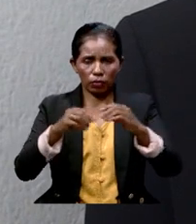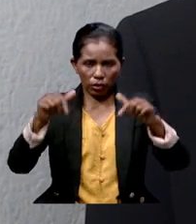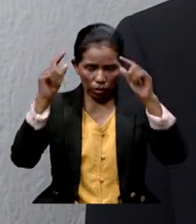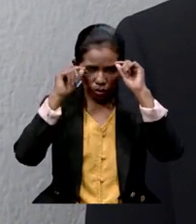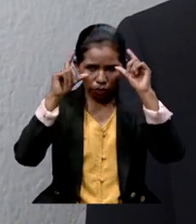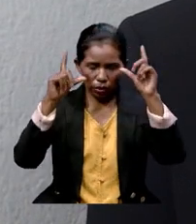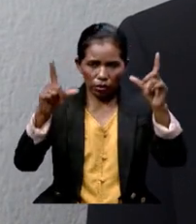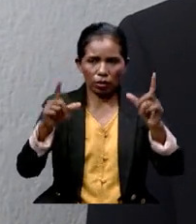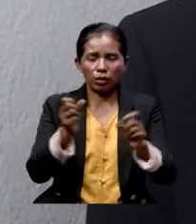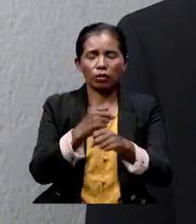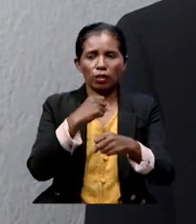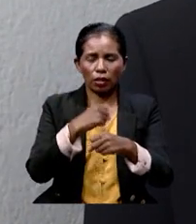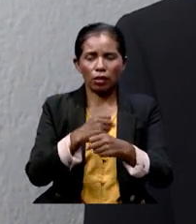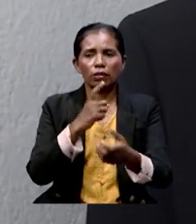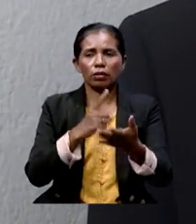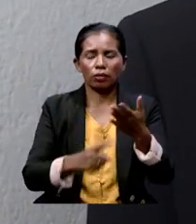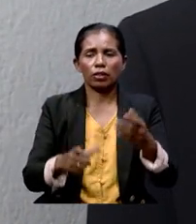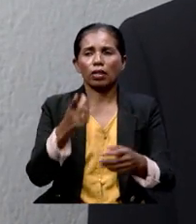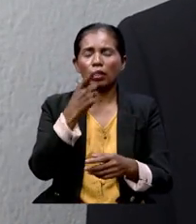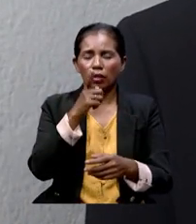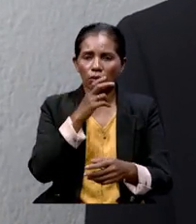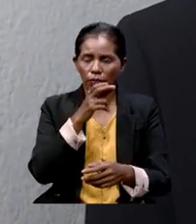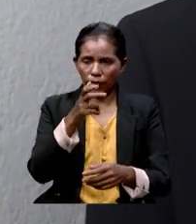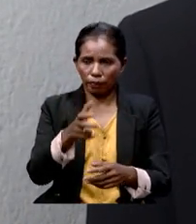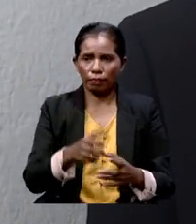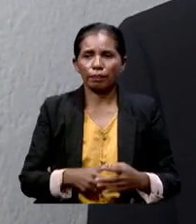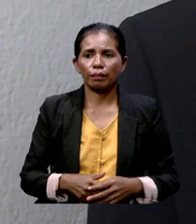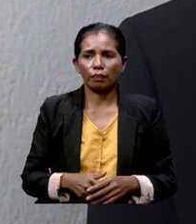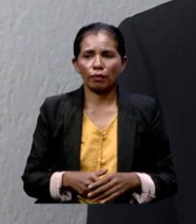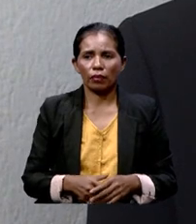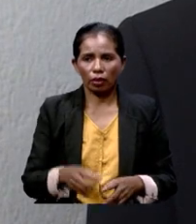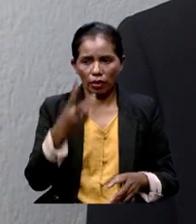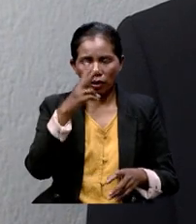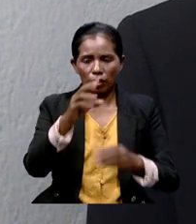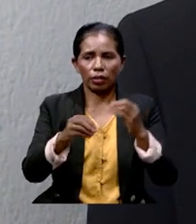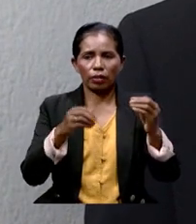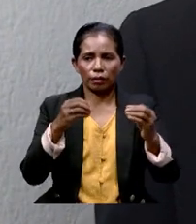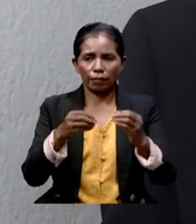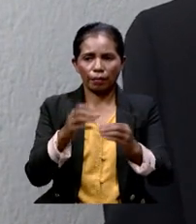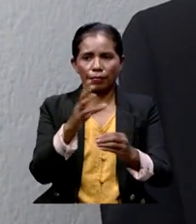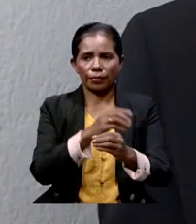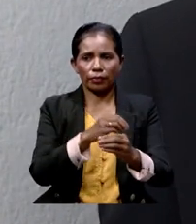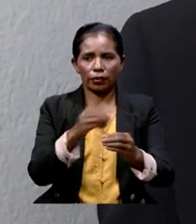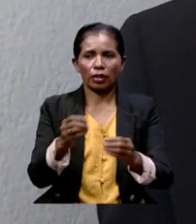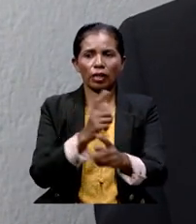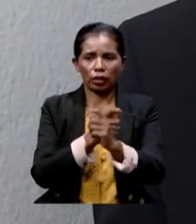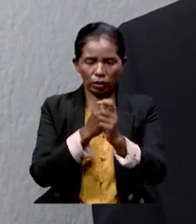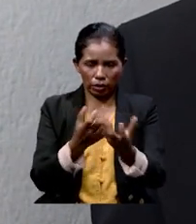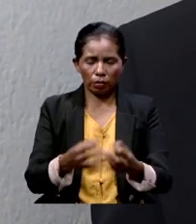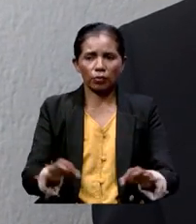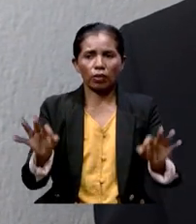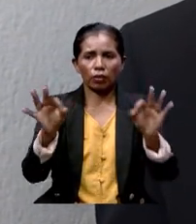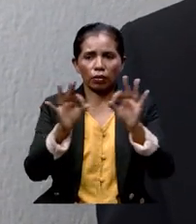o devem fazer também em língua portuguesa. E, obviamente, também em Tetum, que é muito importante,